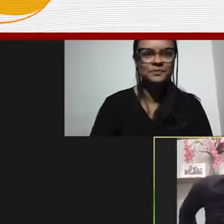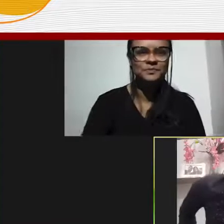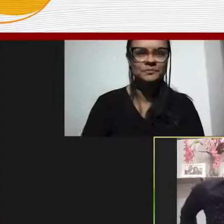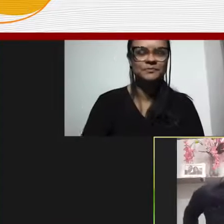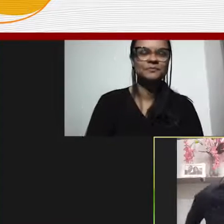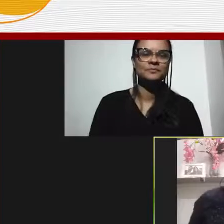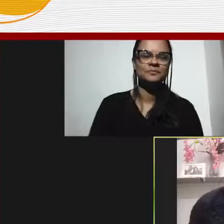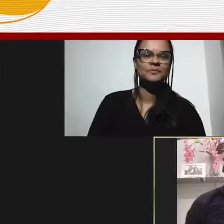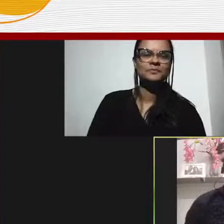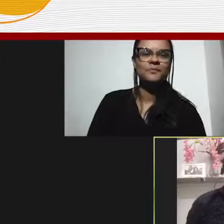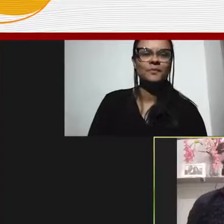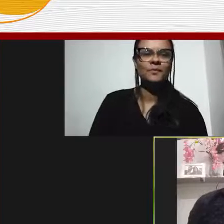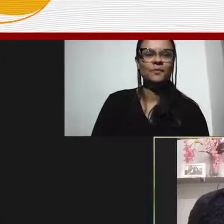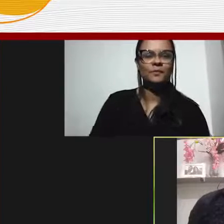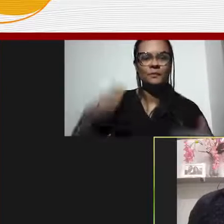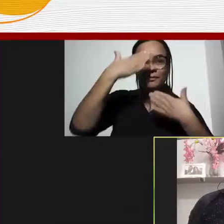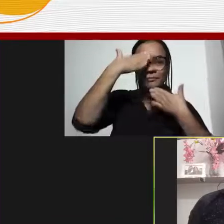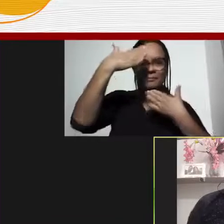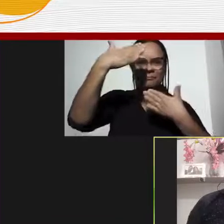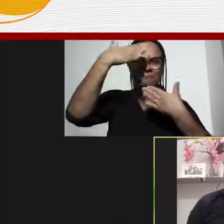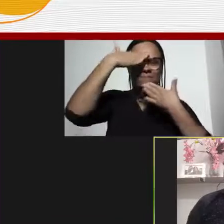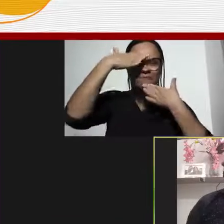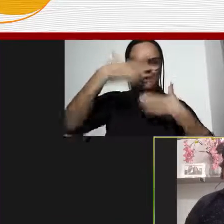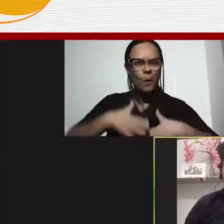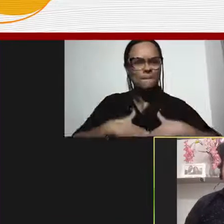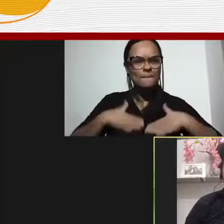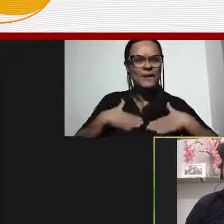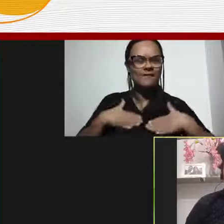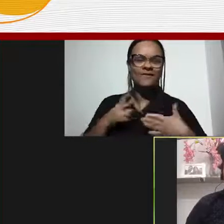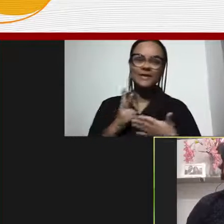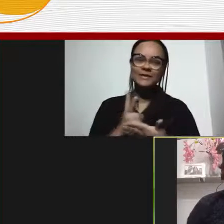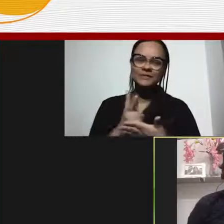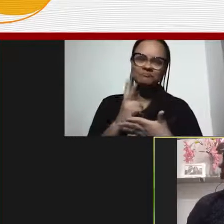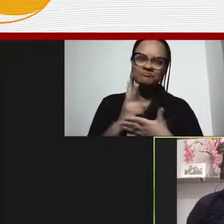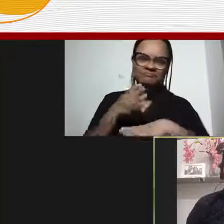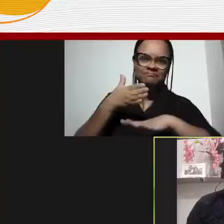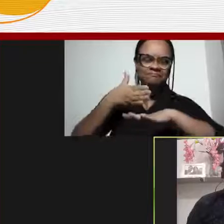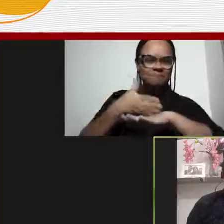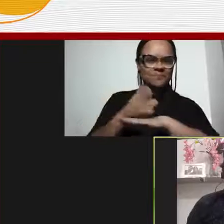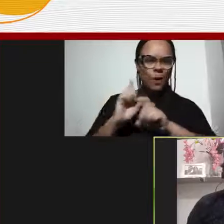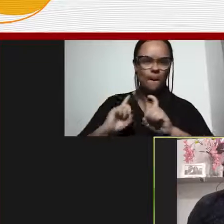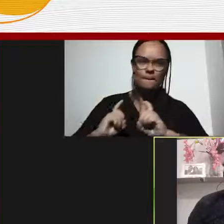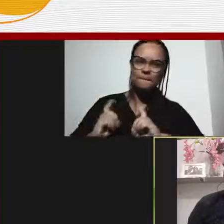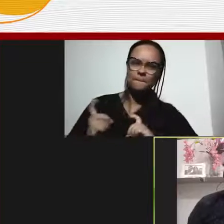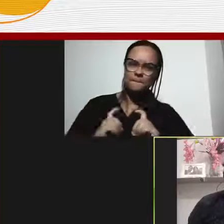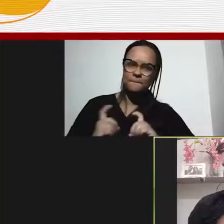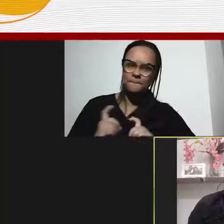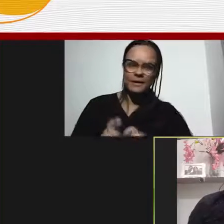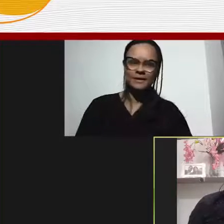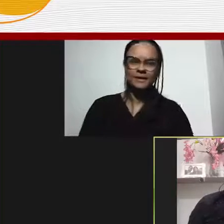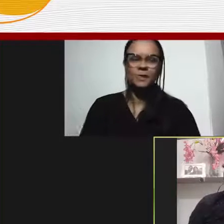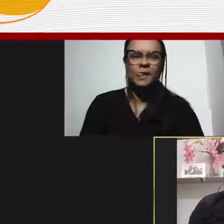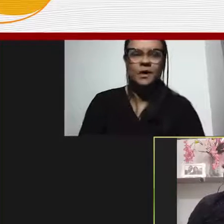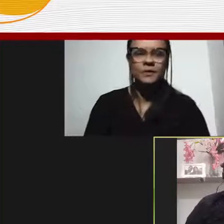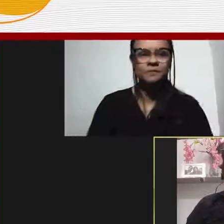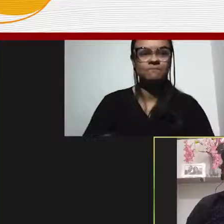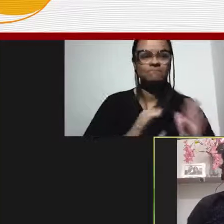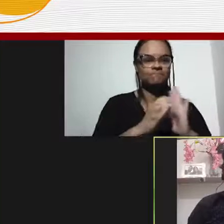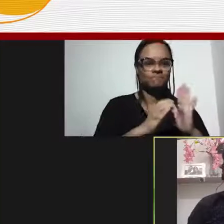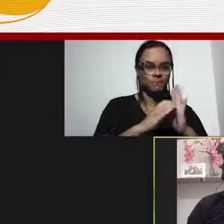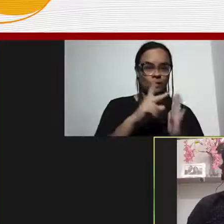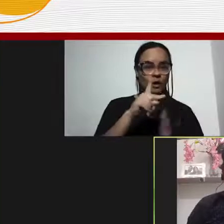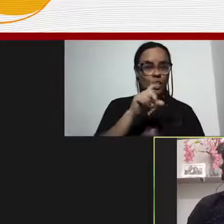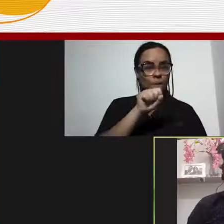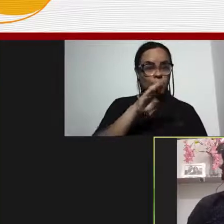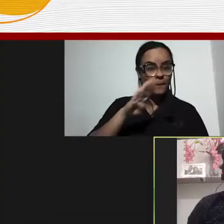Lu, muito obrigado. É sempre um prazer estar reunido com o pessoal do PSD Inclusão. Eu também sou pessoa